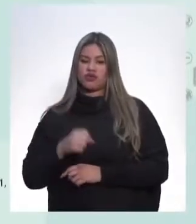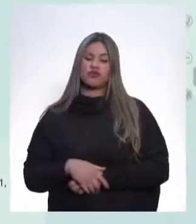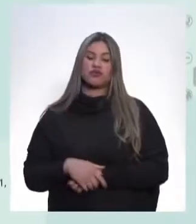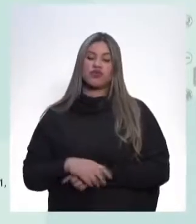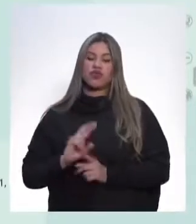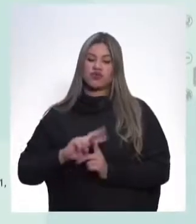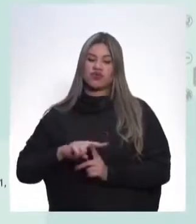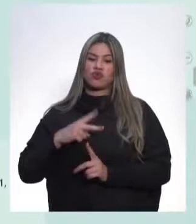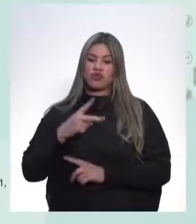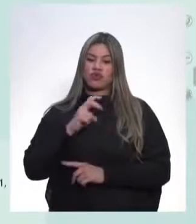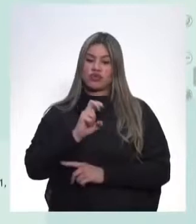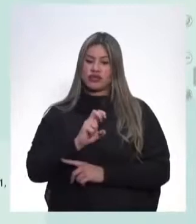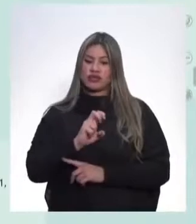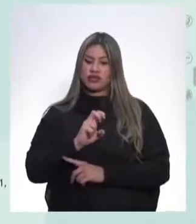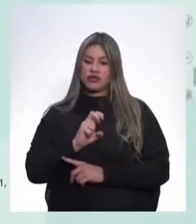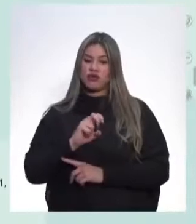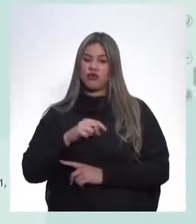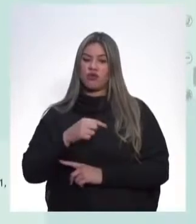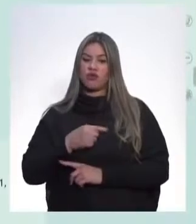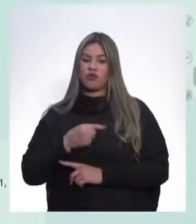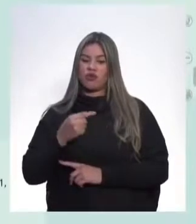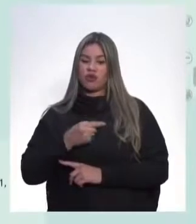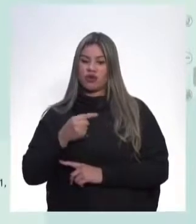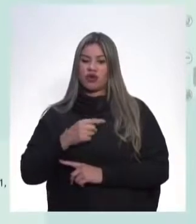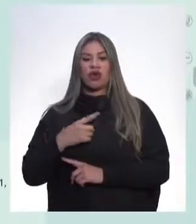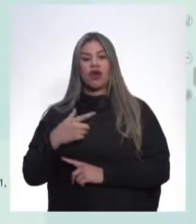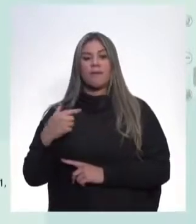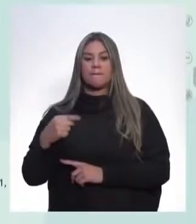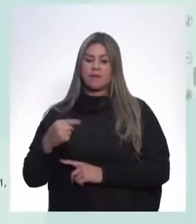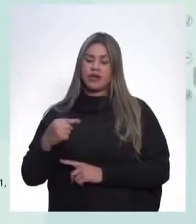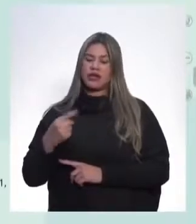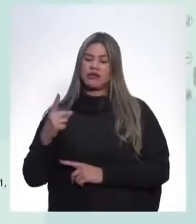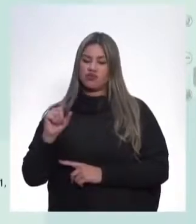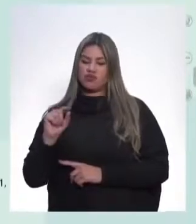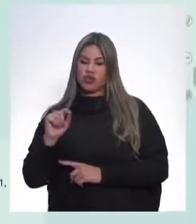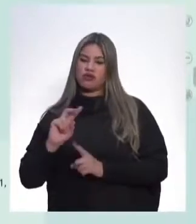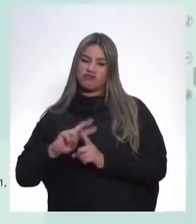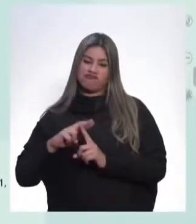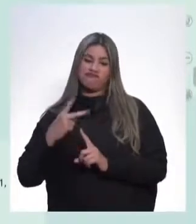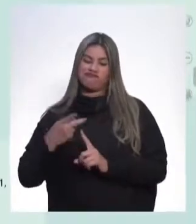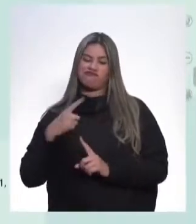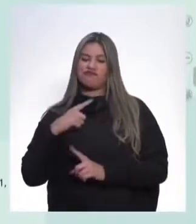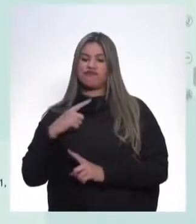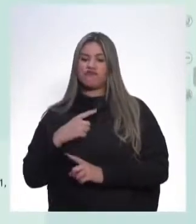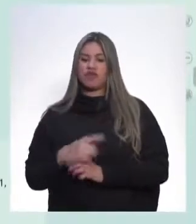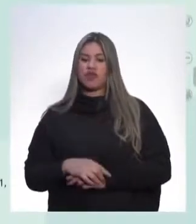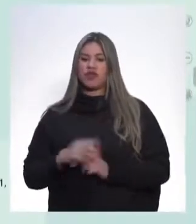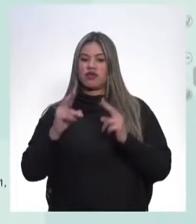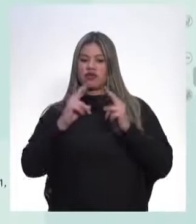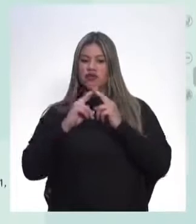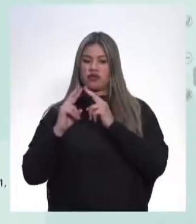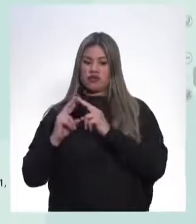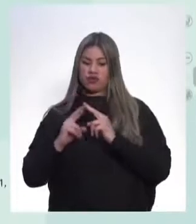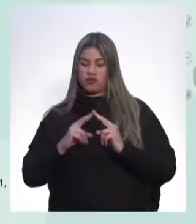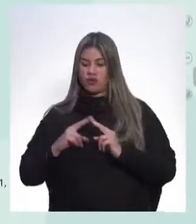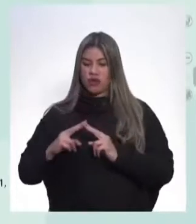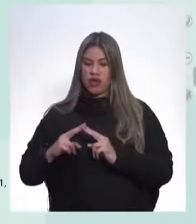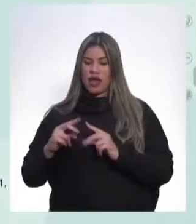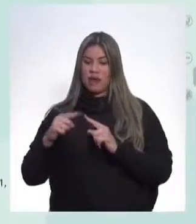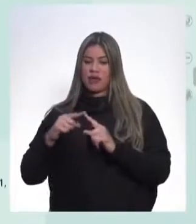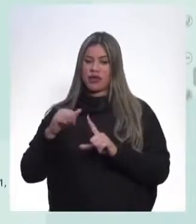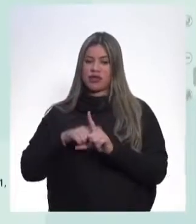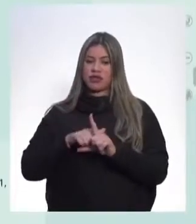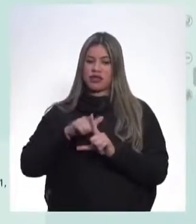negativo, 10 negativo. Então, a ideia era olhar para os pares e localizar qual apresentava no y